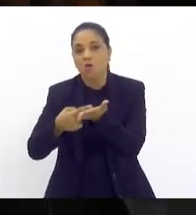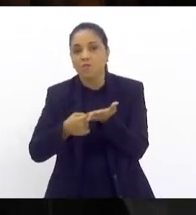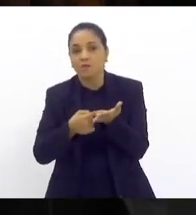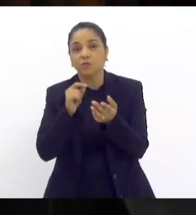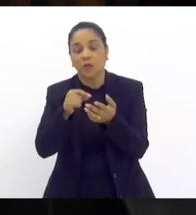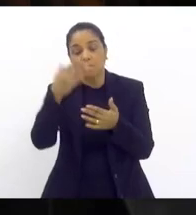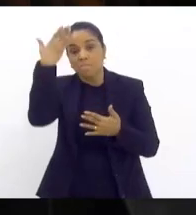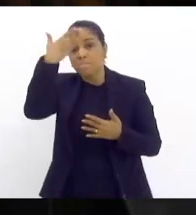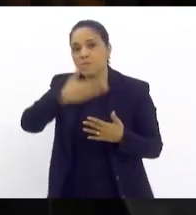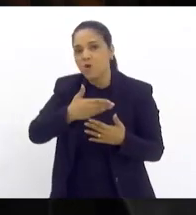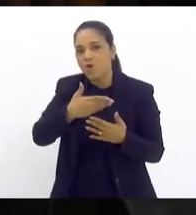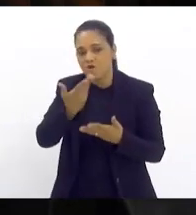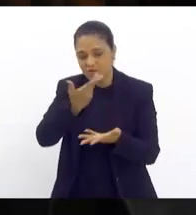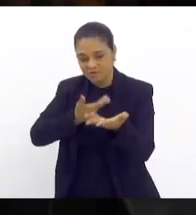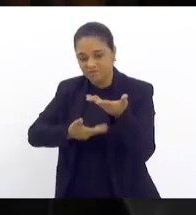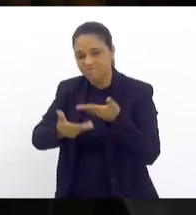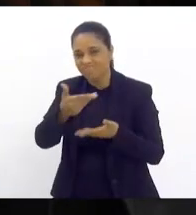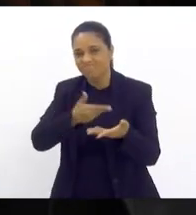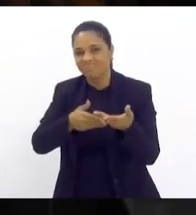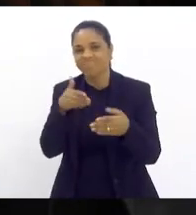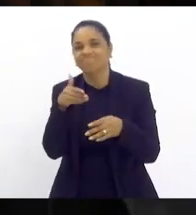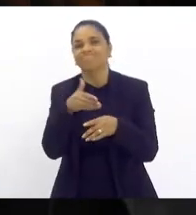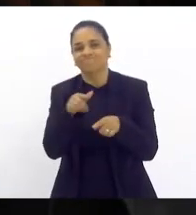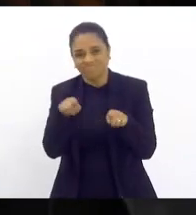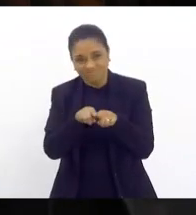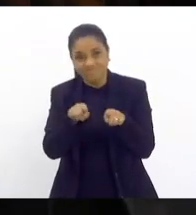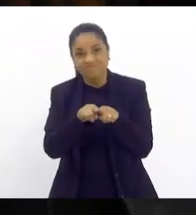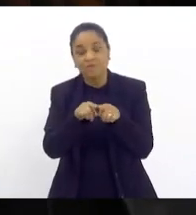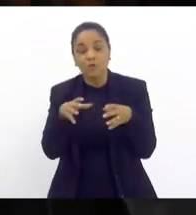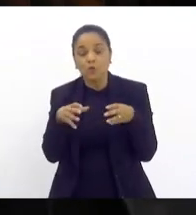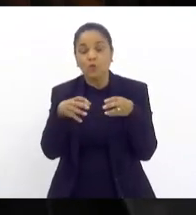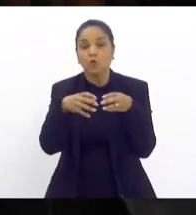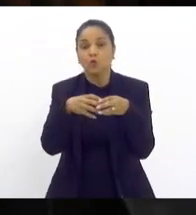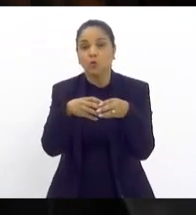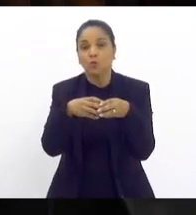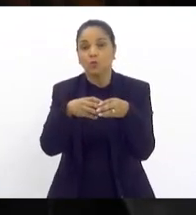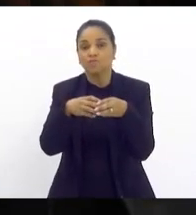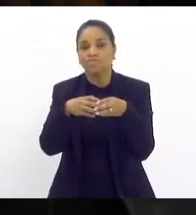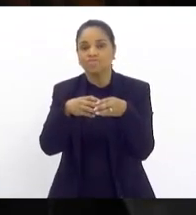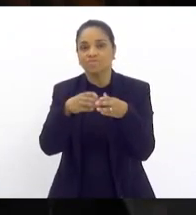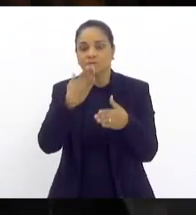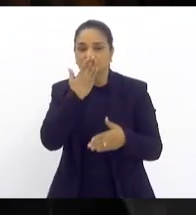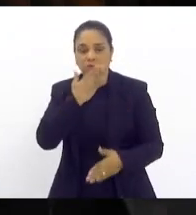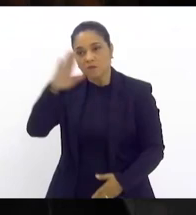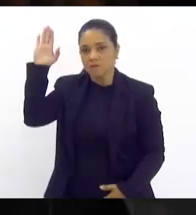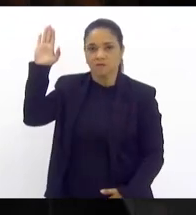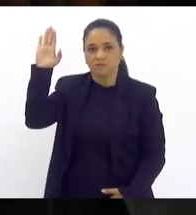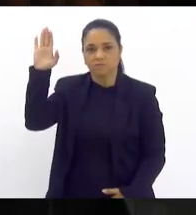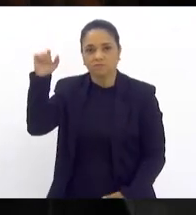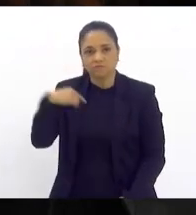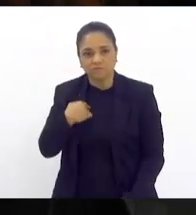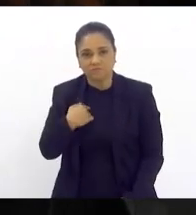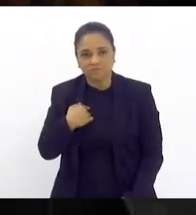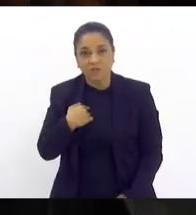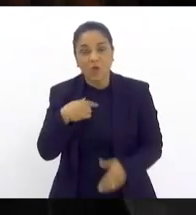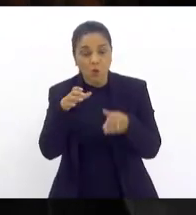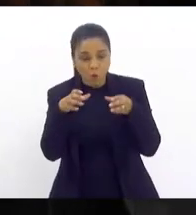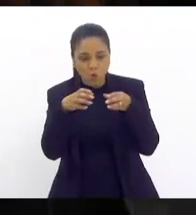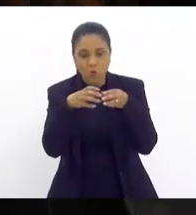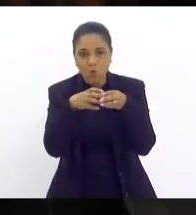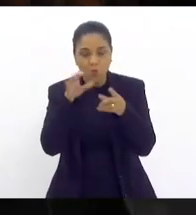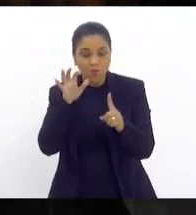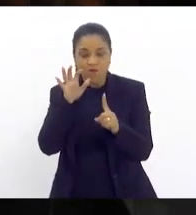de envolvimento desses adolescentes com grupos neonazistas esses grupos que estão estimulando a